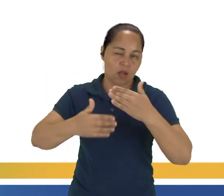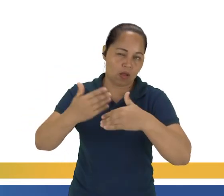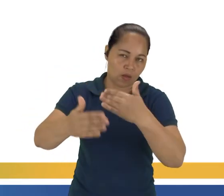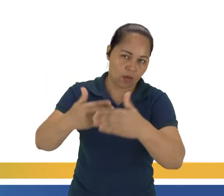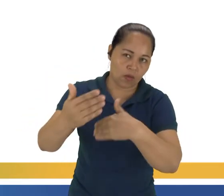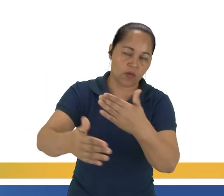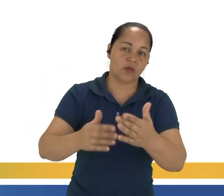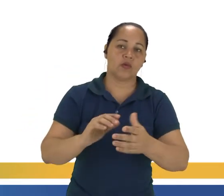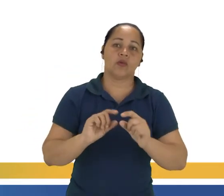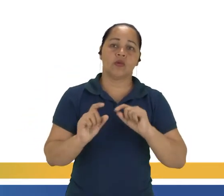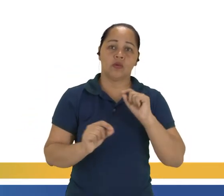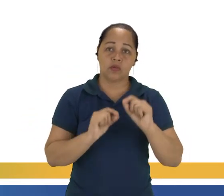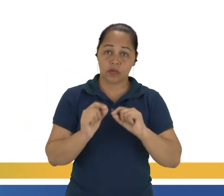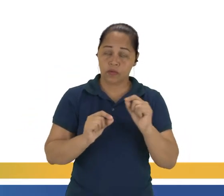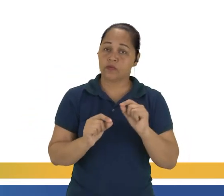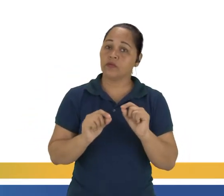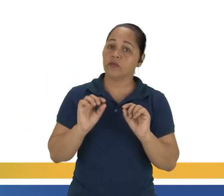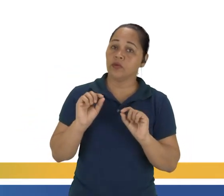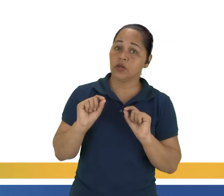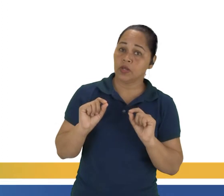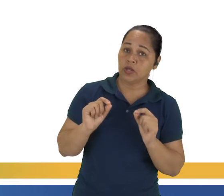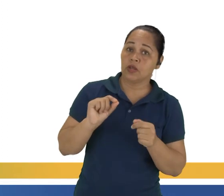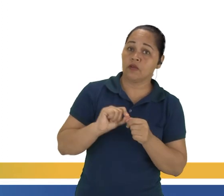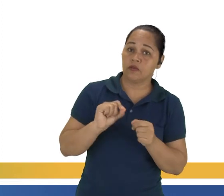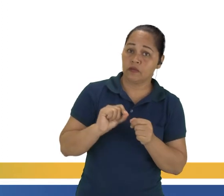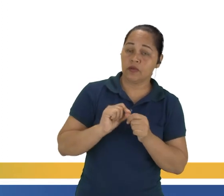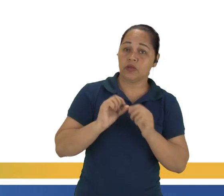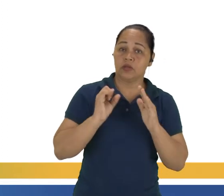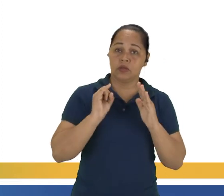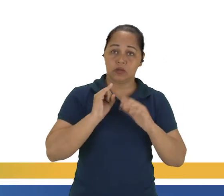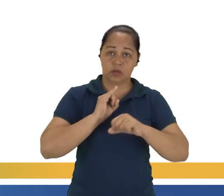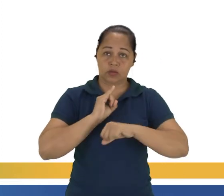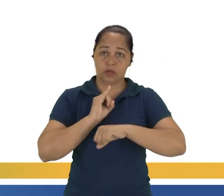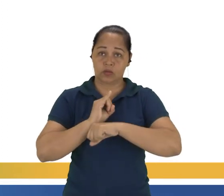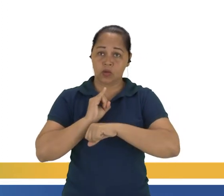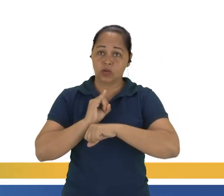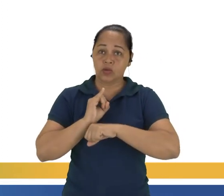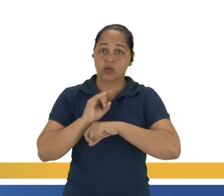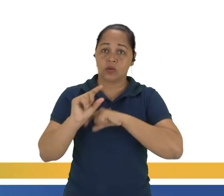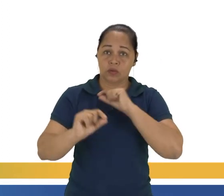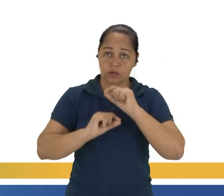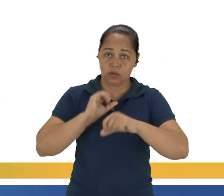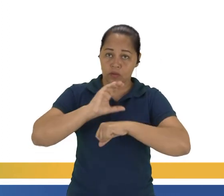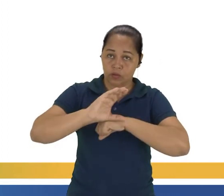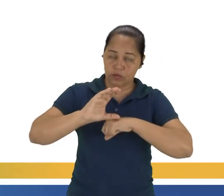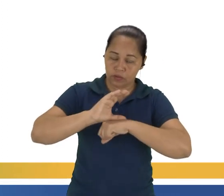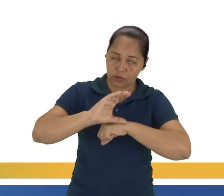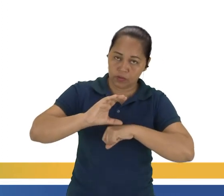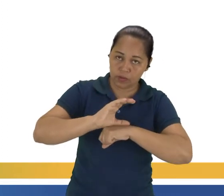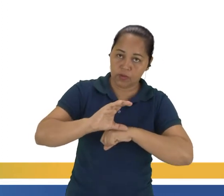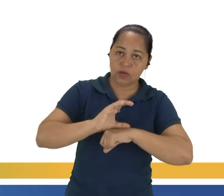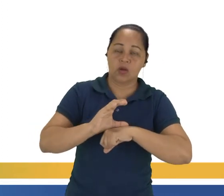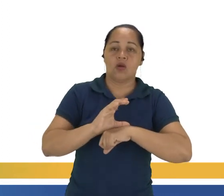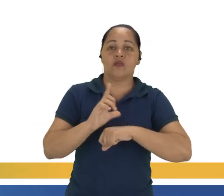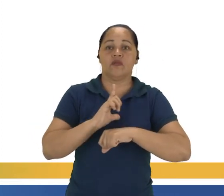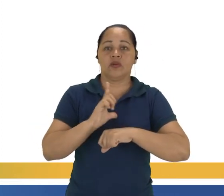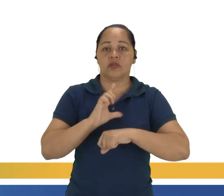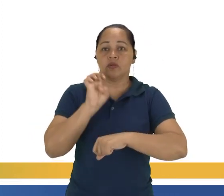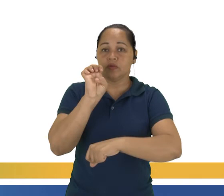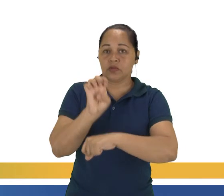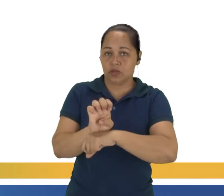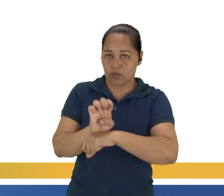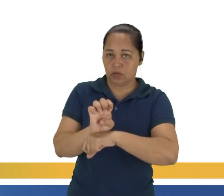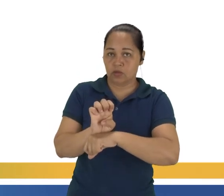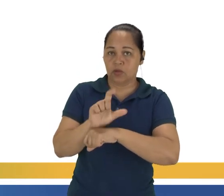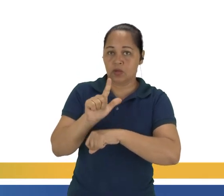chegamos até a Constituição, que vem a ser as constituições republicanas, que vai criar o Estado laico, né? O Estado laico